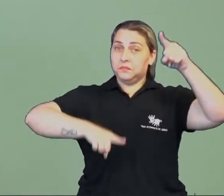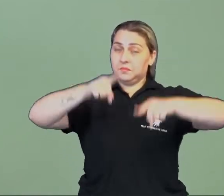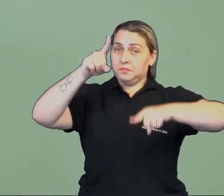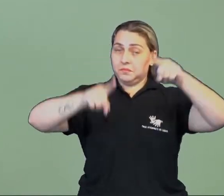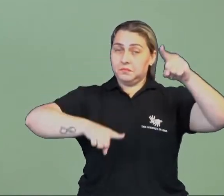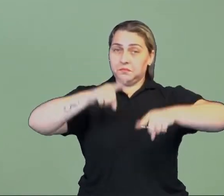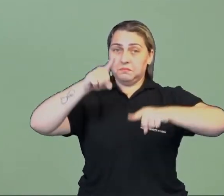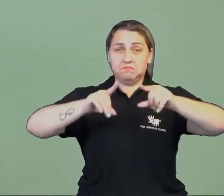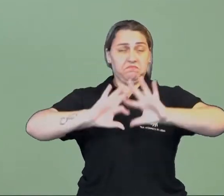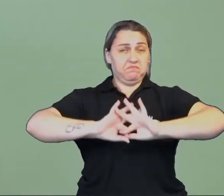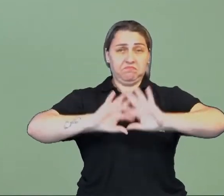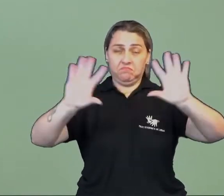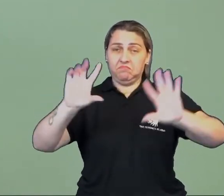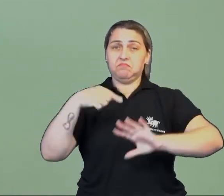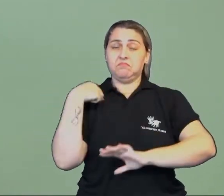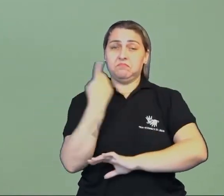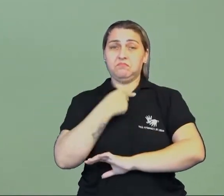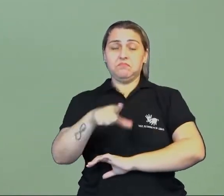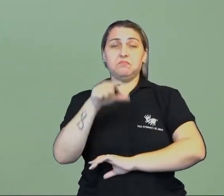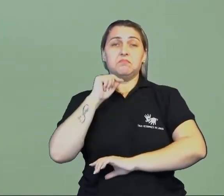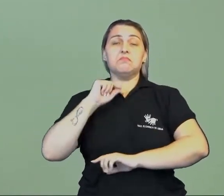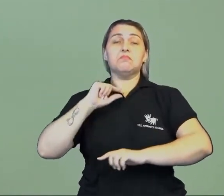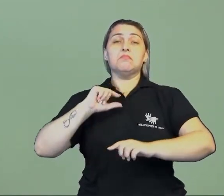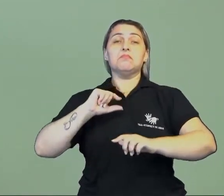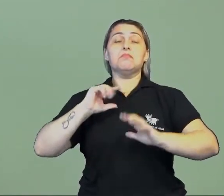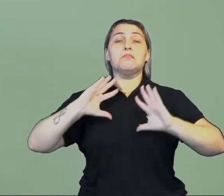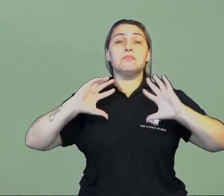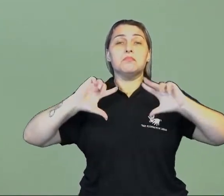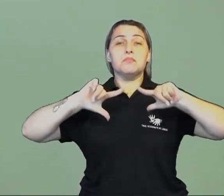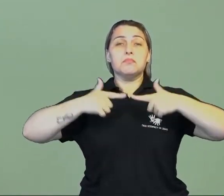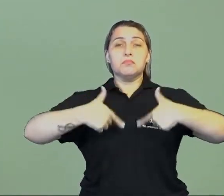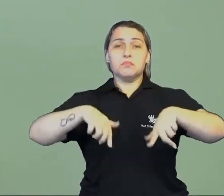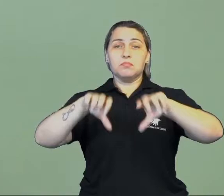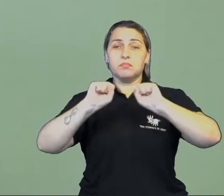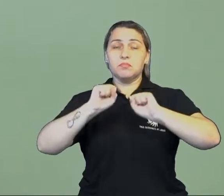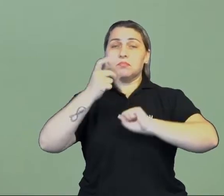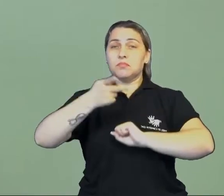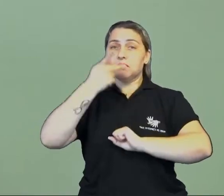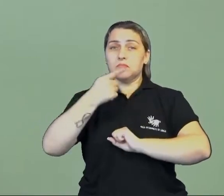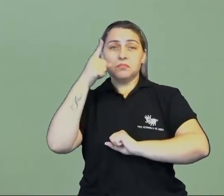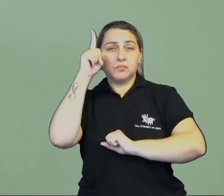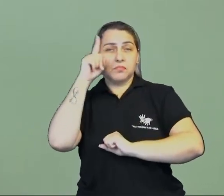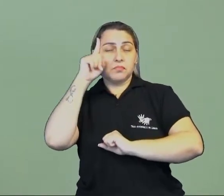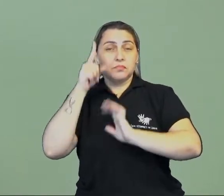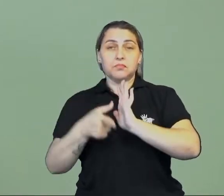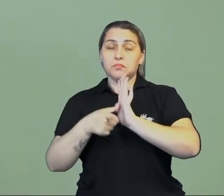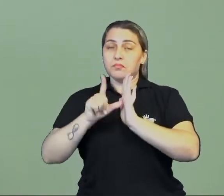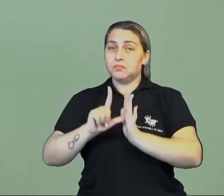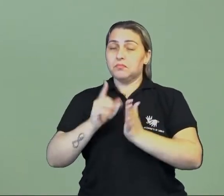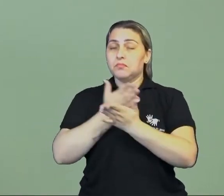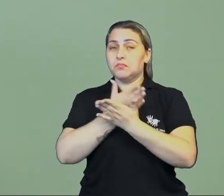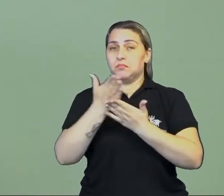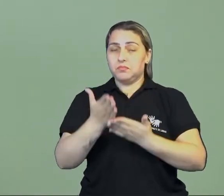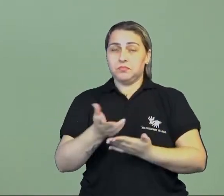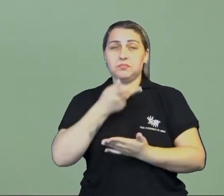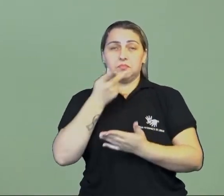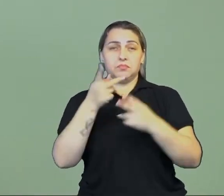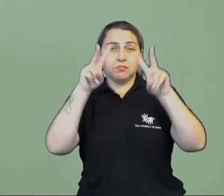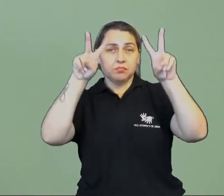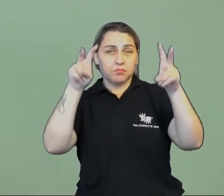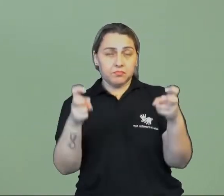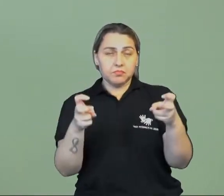Variações intrínsecas ao processo linguístico e marcas do falar cotidiano. Antes de a gente começar a falar sobre esse